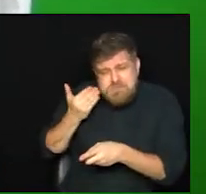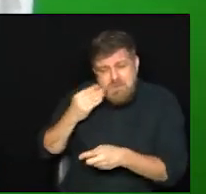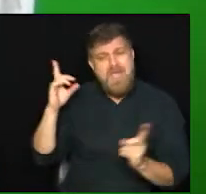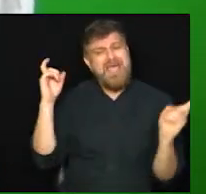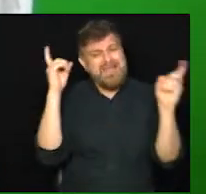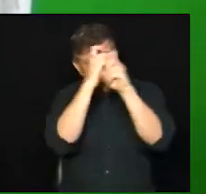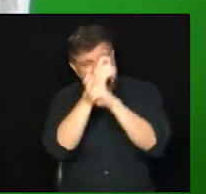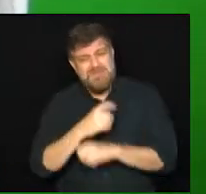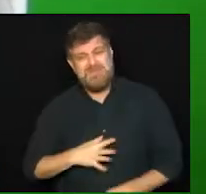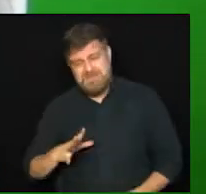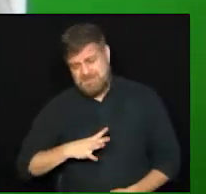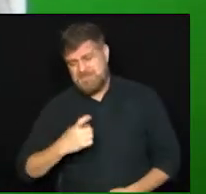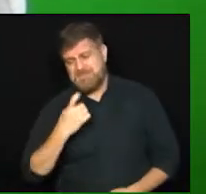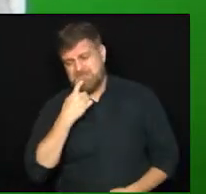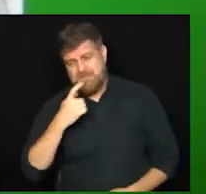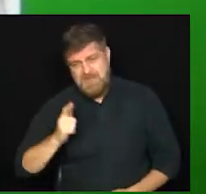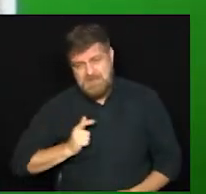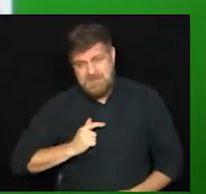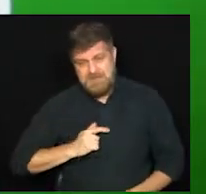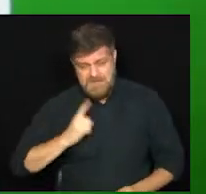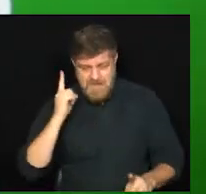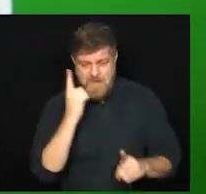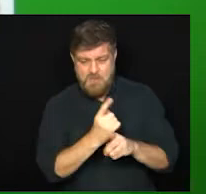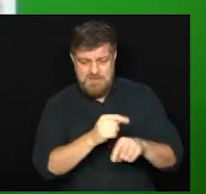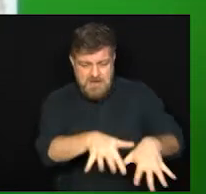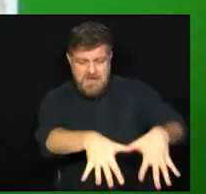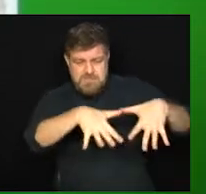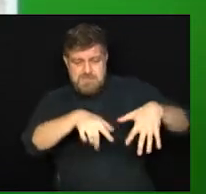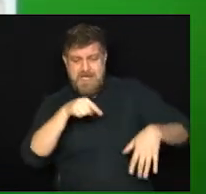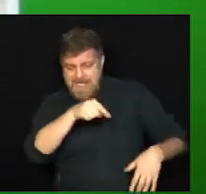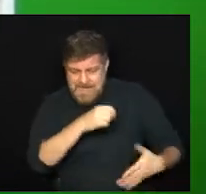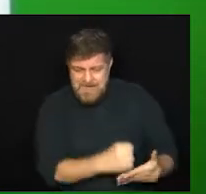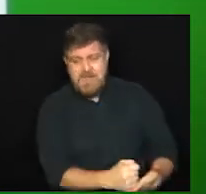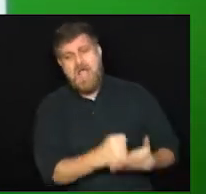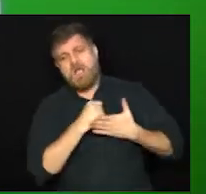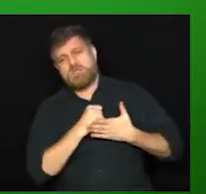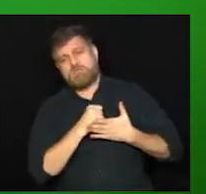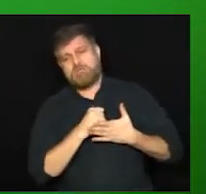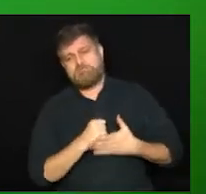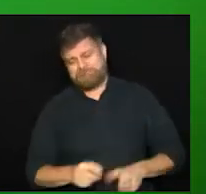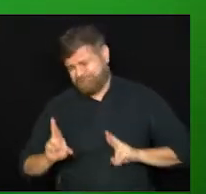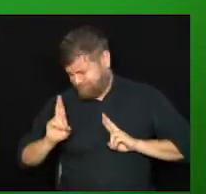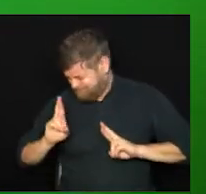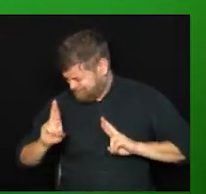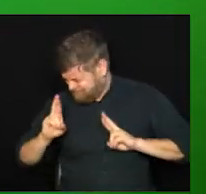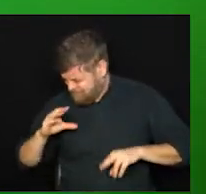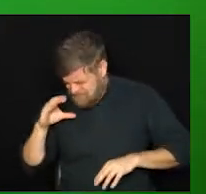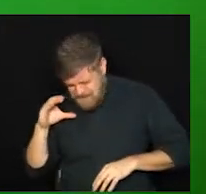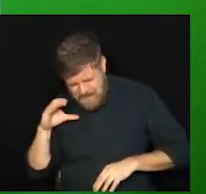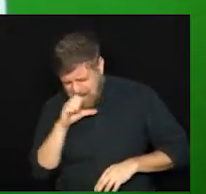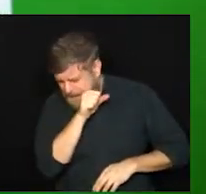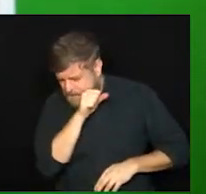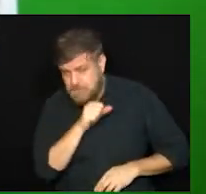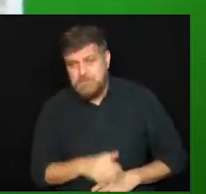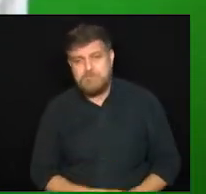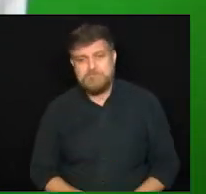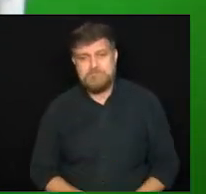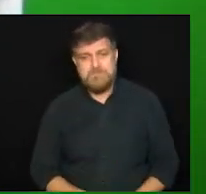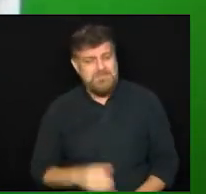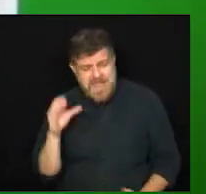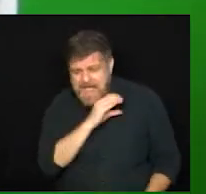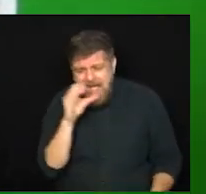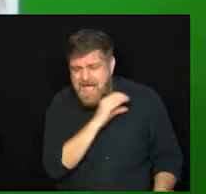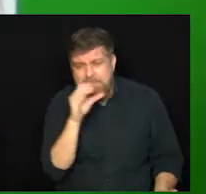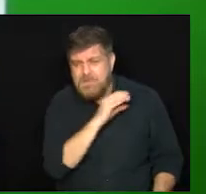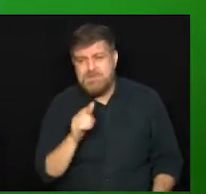eventos para Campinas, possa nos ajudar. Eu espero que em breve, quem sabe, em breve,